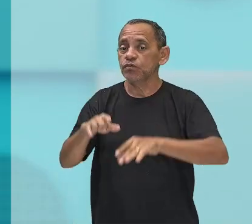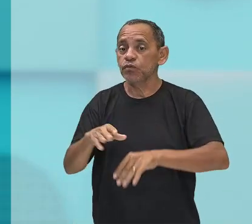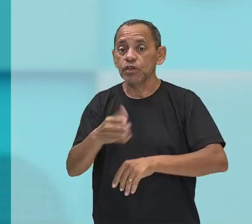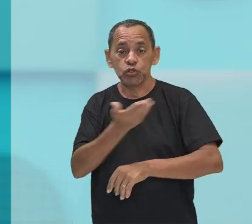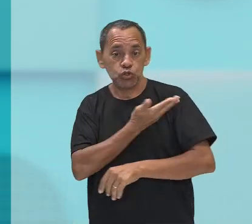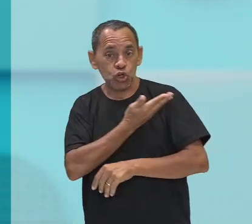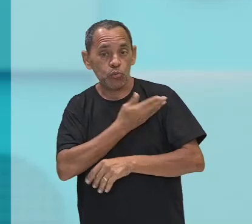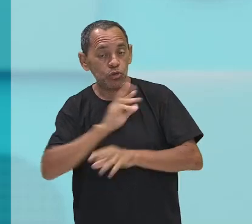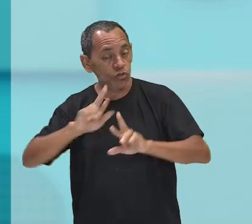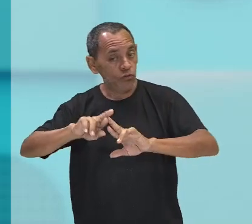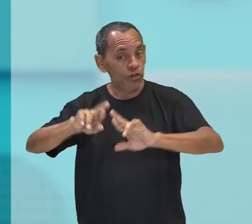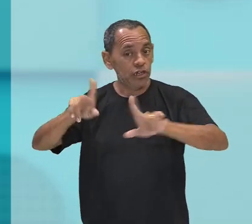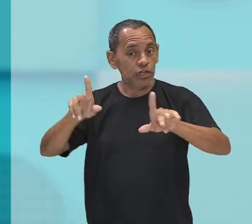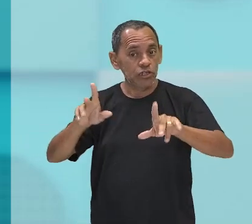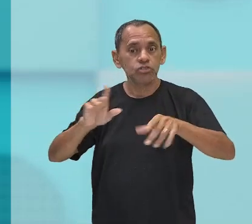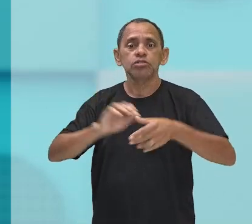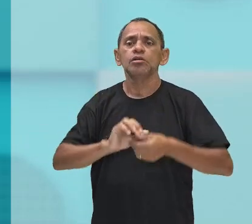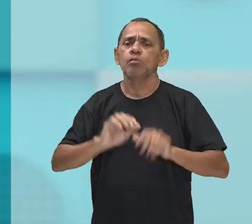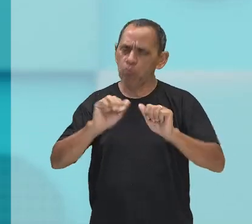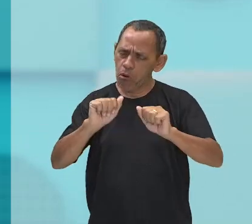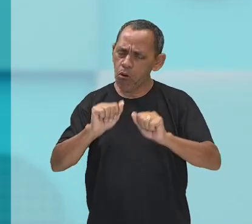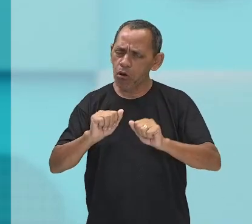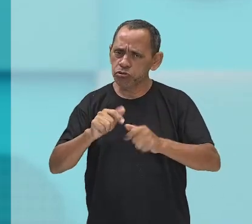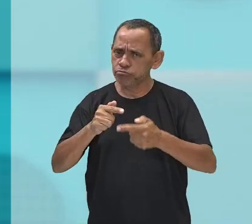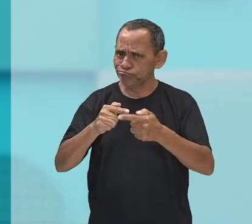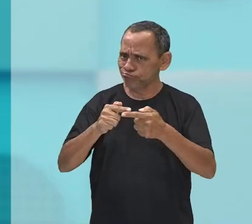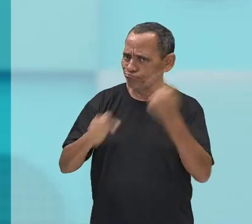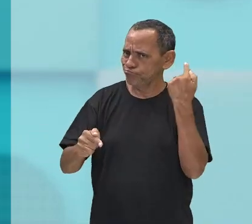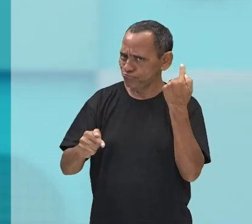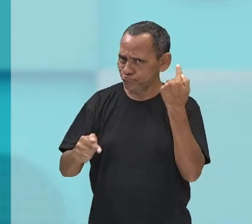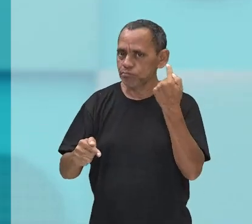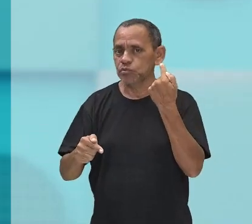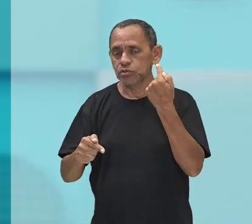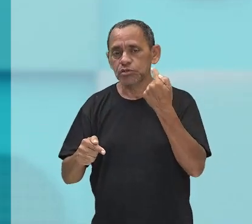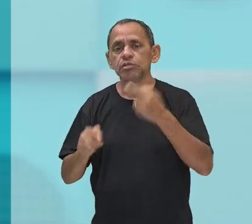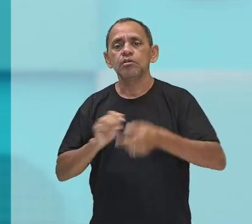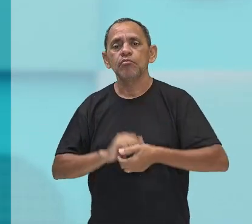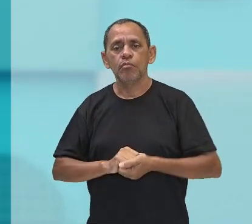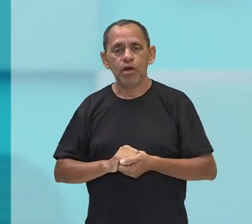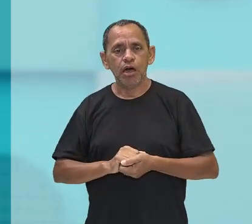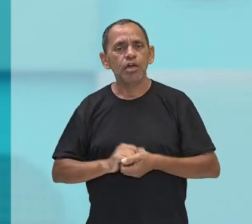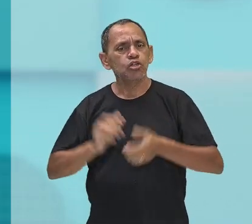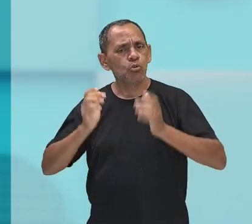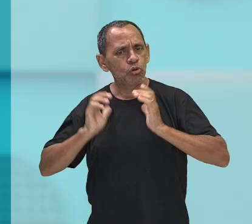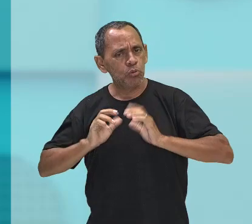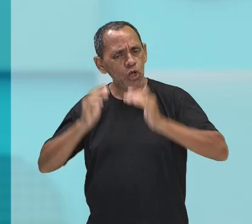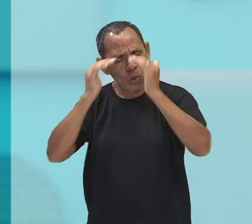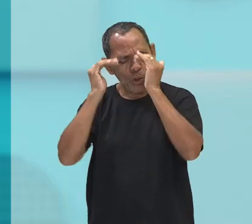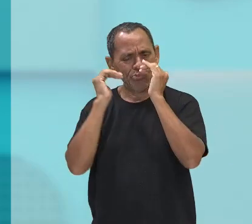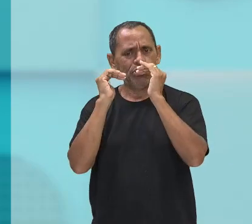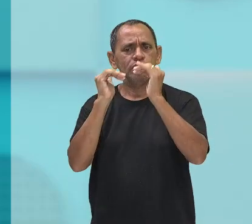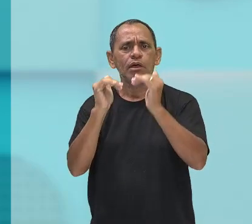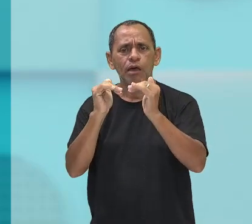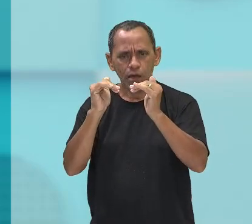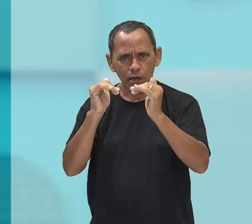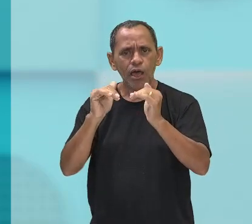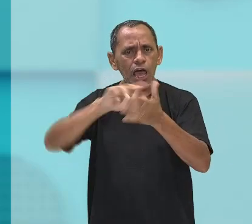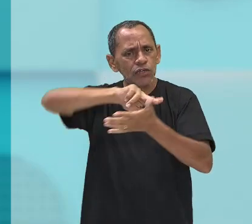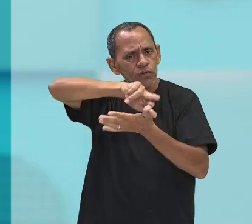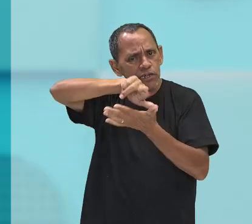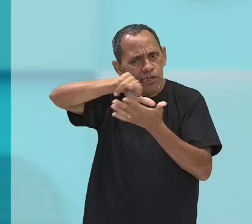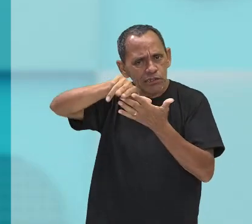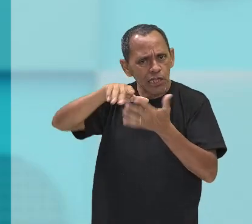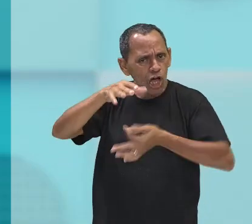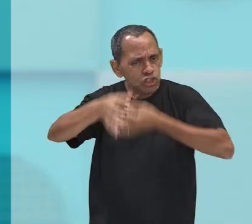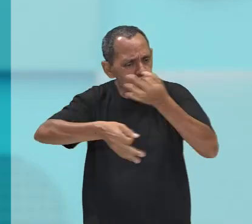discordarmos, né? Na verdade, pode haver essa discordância, mas de uma forma civilizada, né? Respeitar essa diversidade de opiniões,